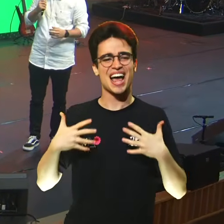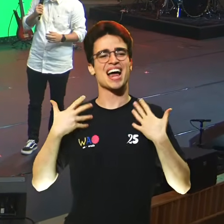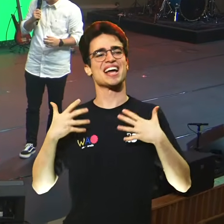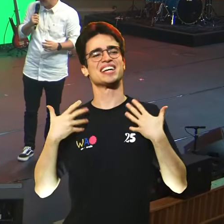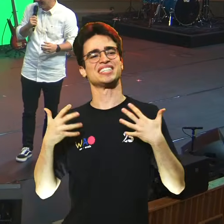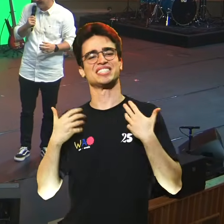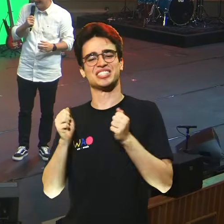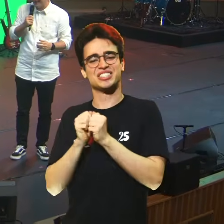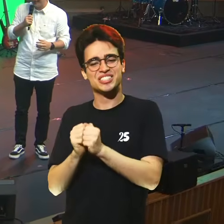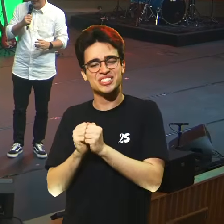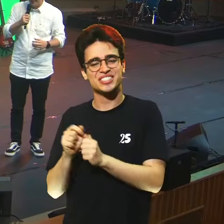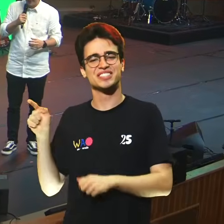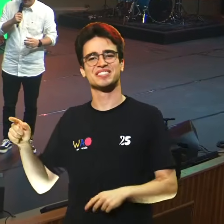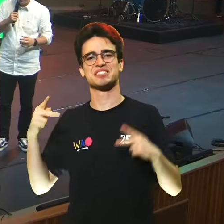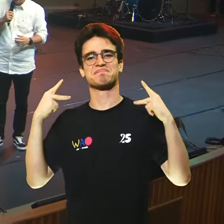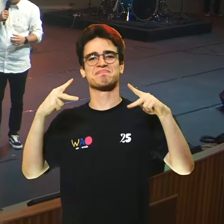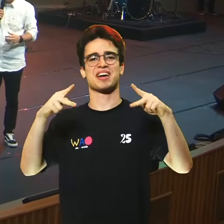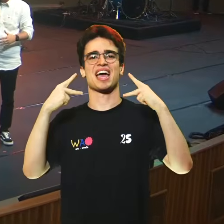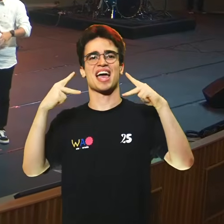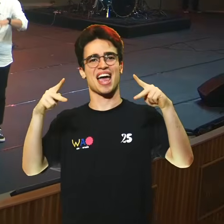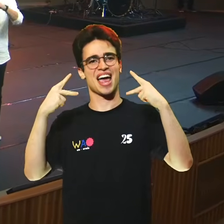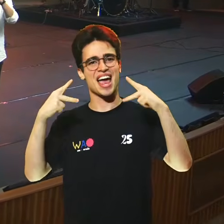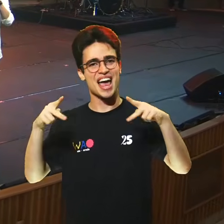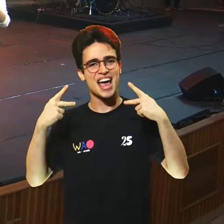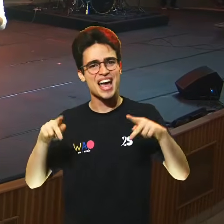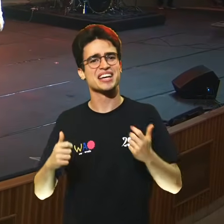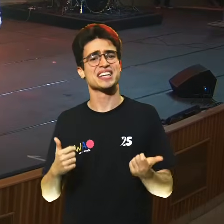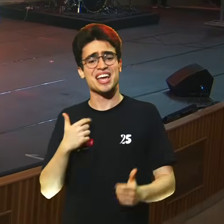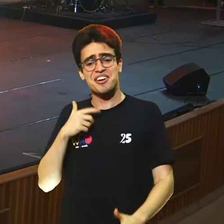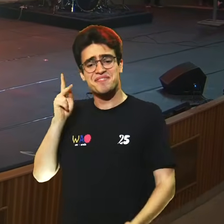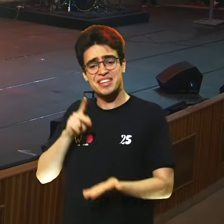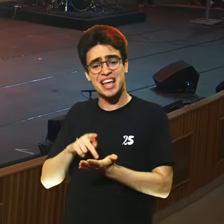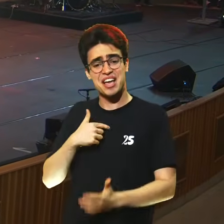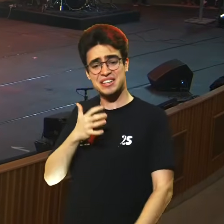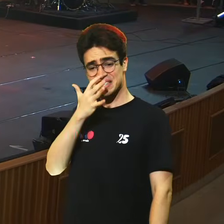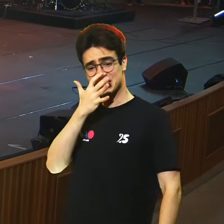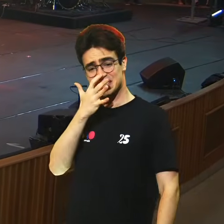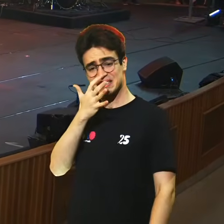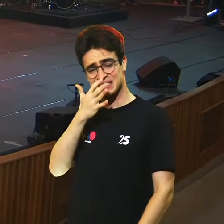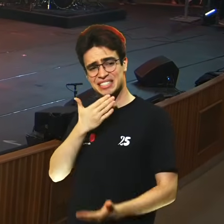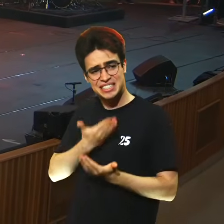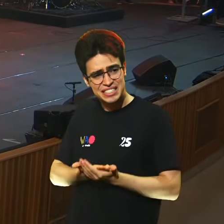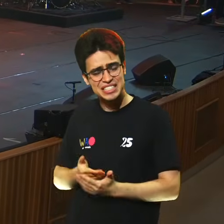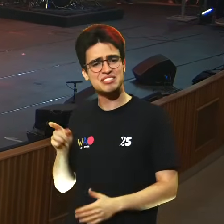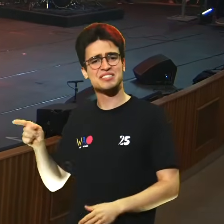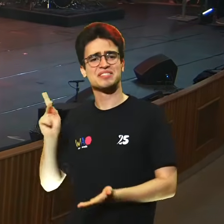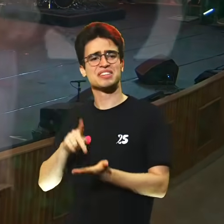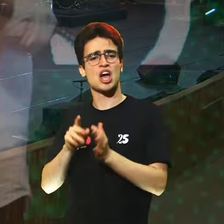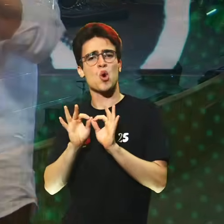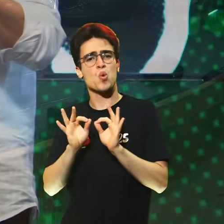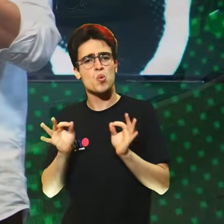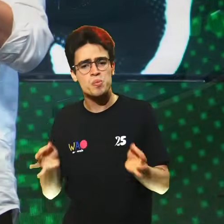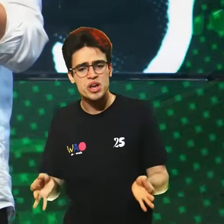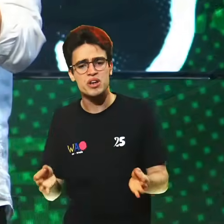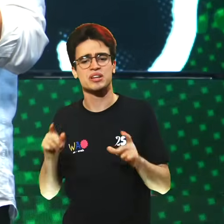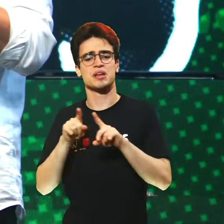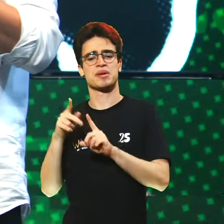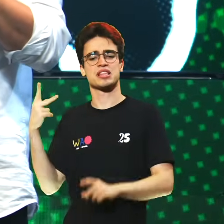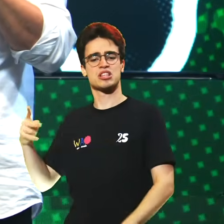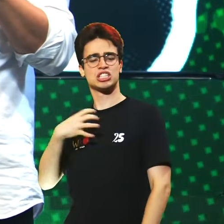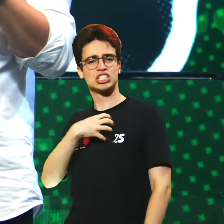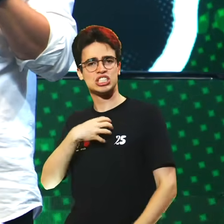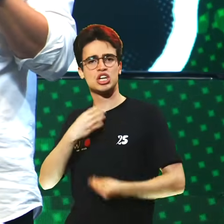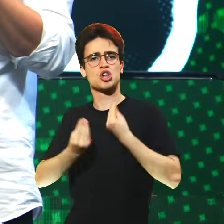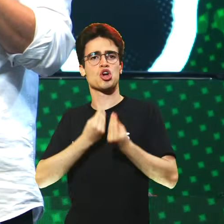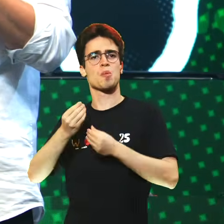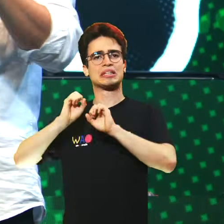tê-lo aqui ministrando. Eu te admiro muito, teu coração humilde, tua maneira de ensinar,